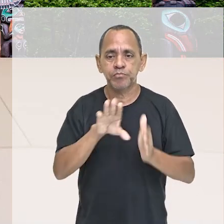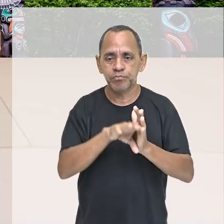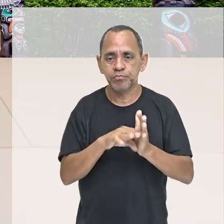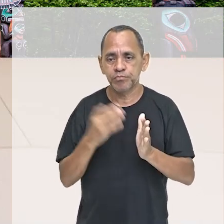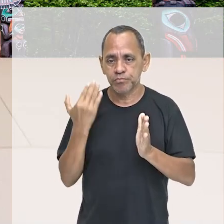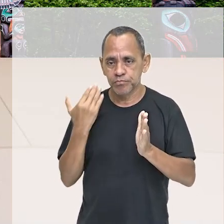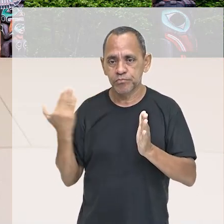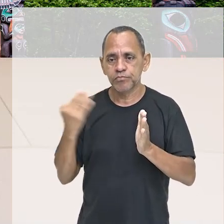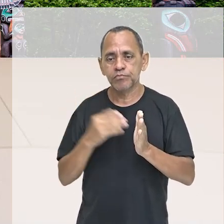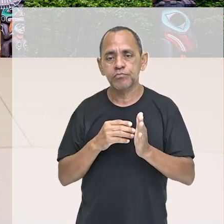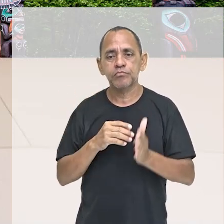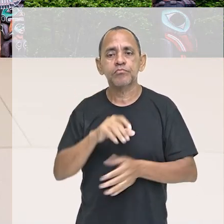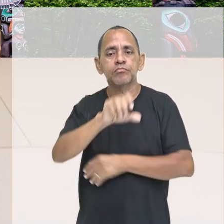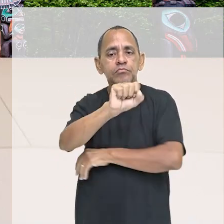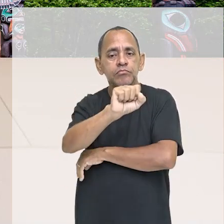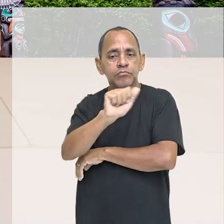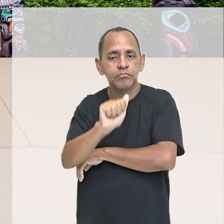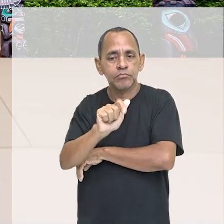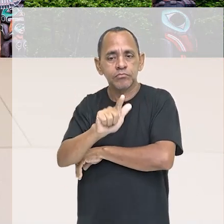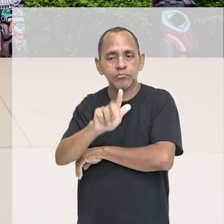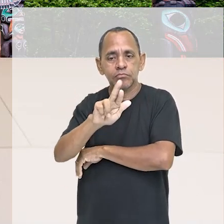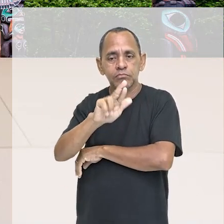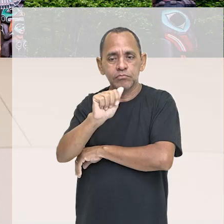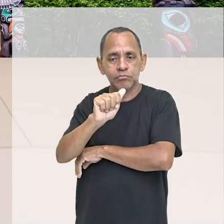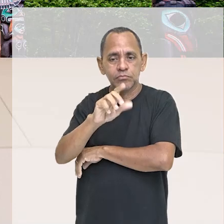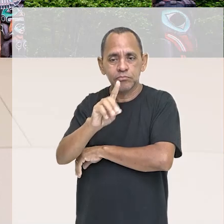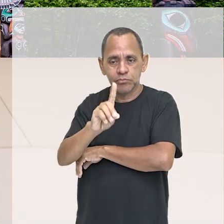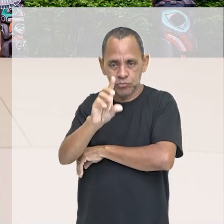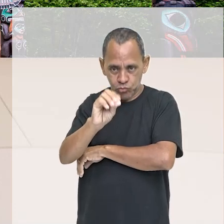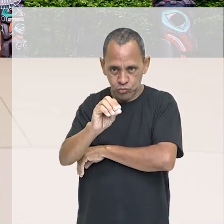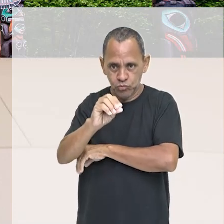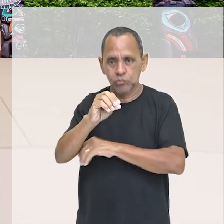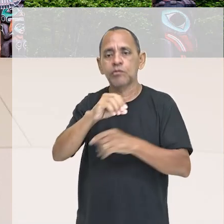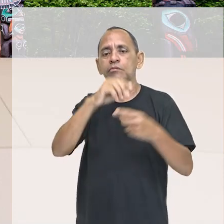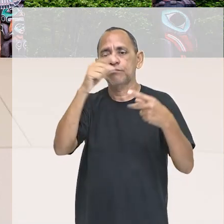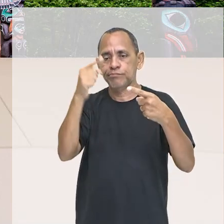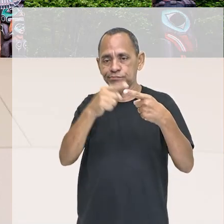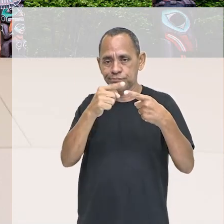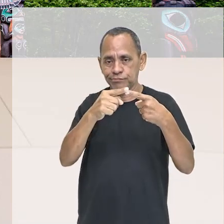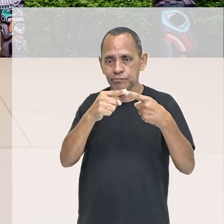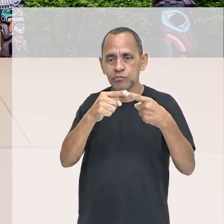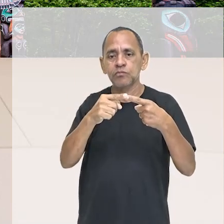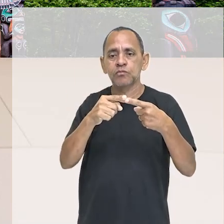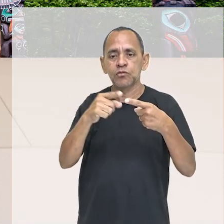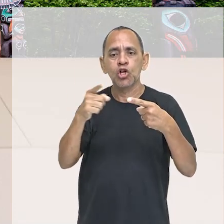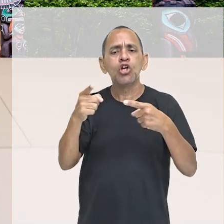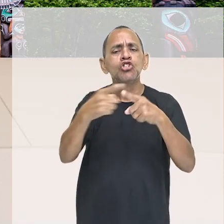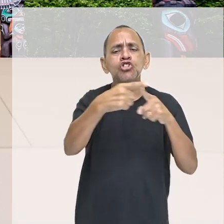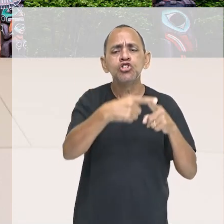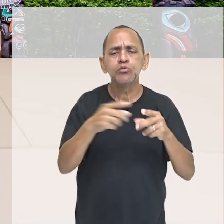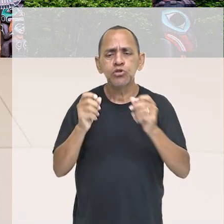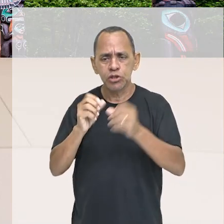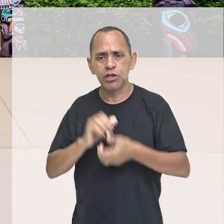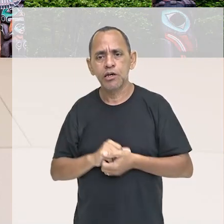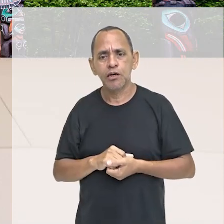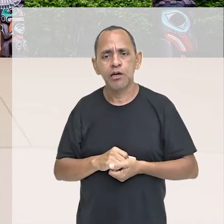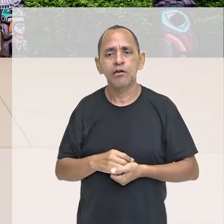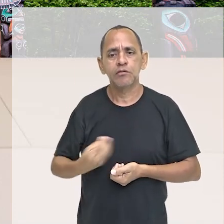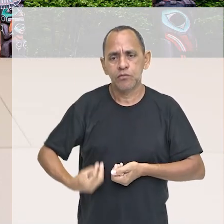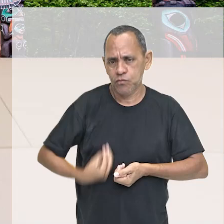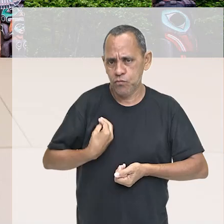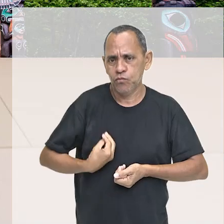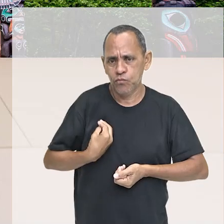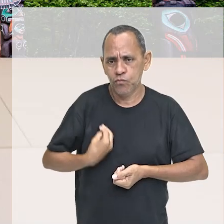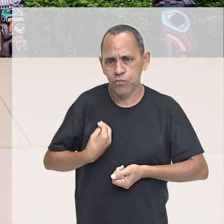O sagrado e o profano seriam duas modalidades da existência assumidas pelo homem